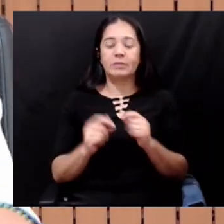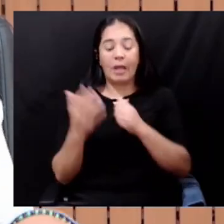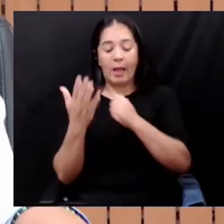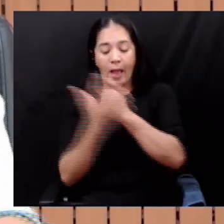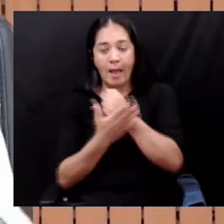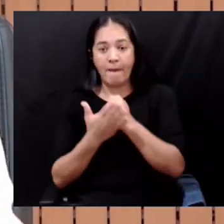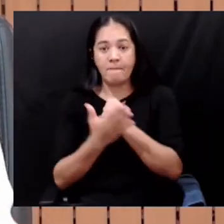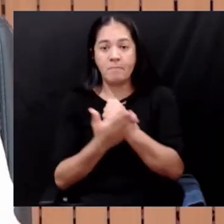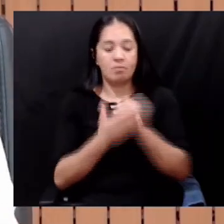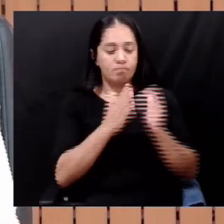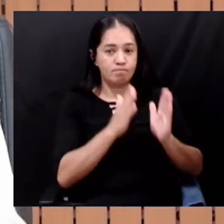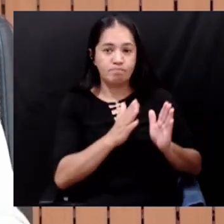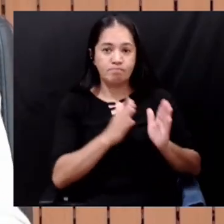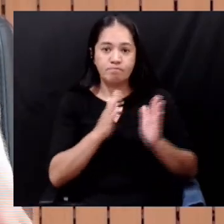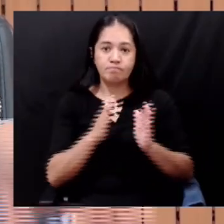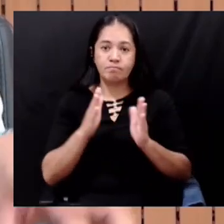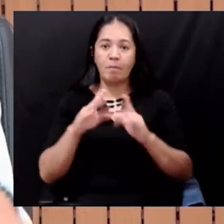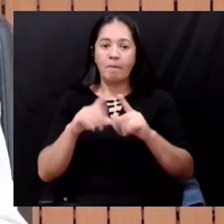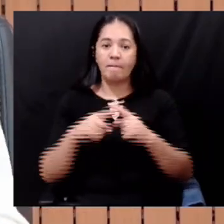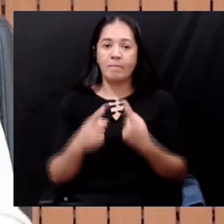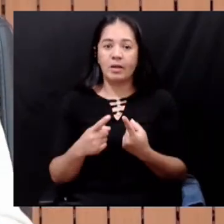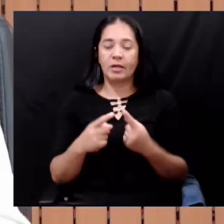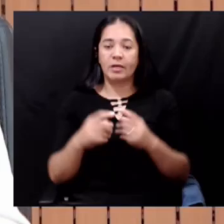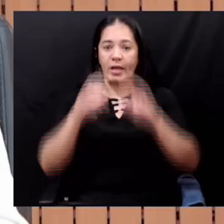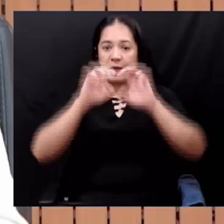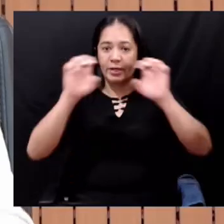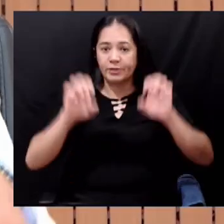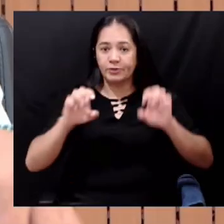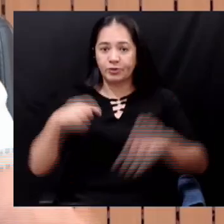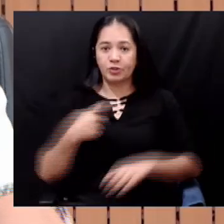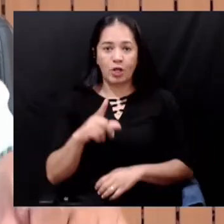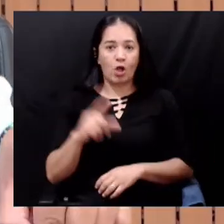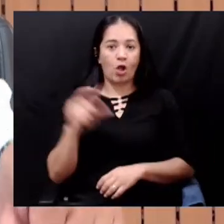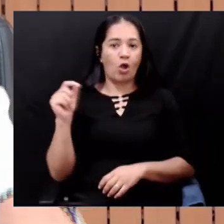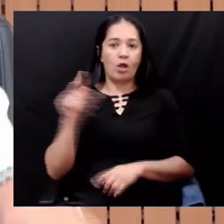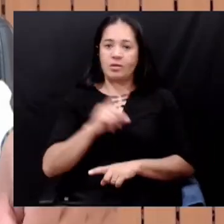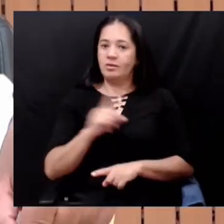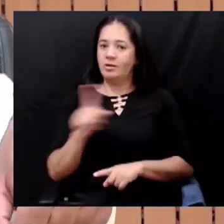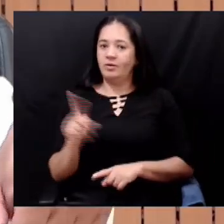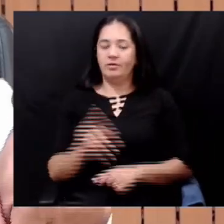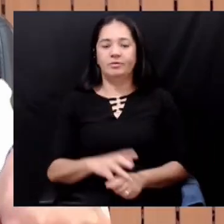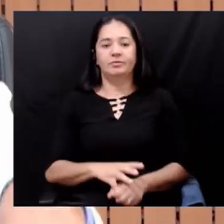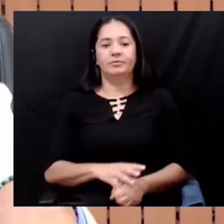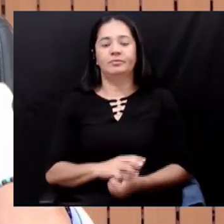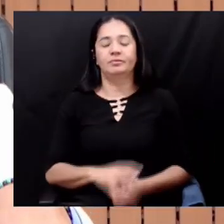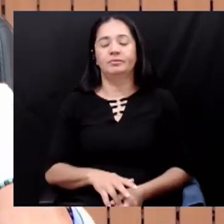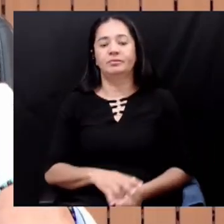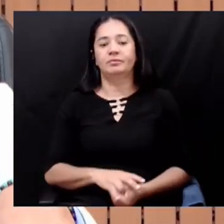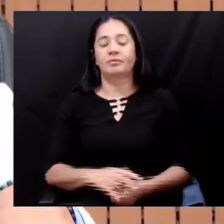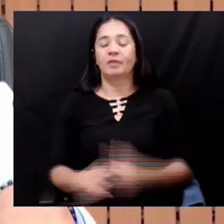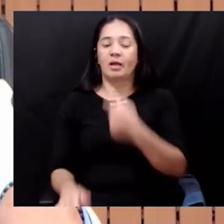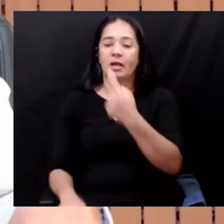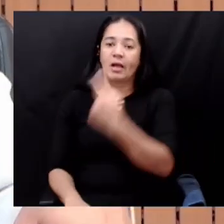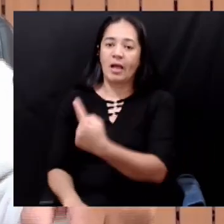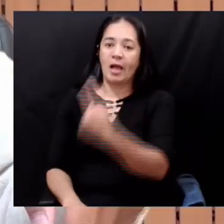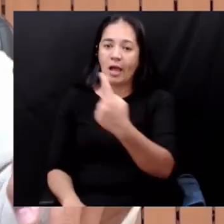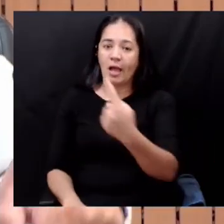não definimos uma estrutura. No Partiu IF, nós definimos. Cada instituto tem um coordenador